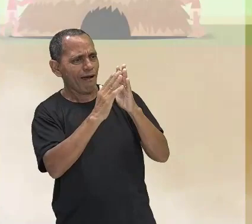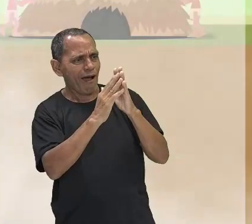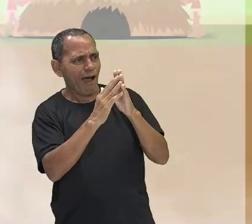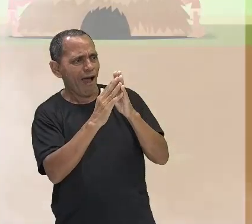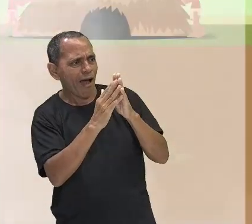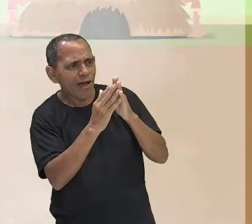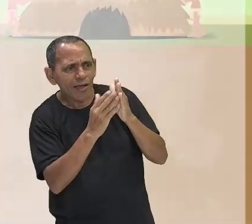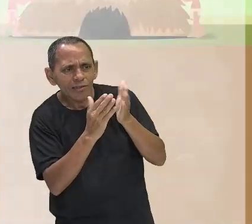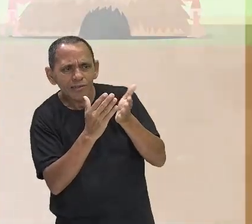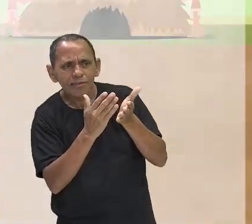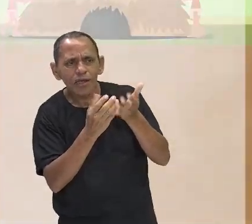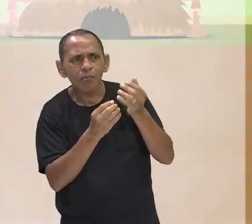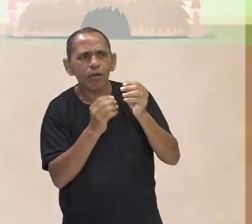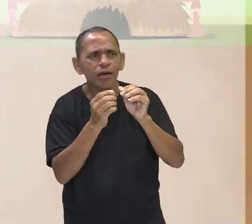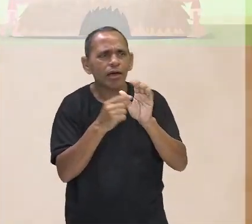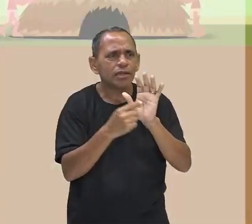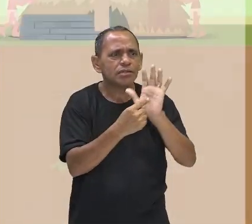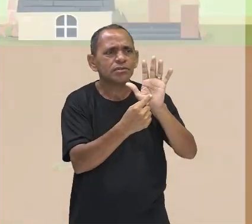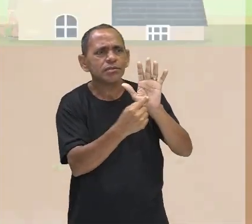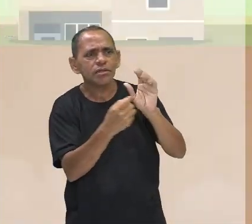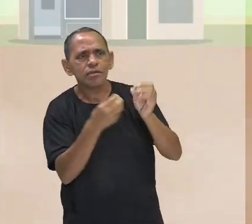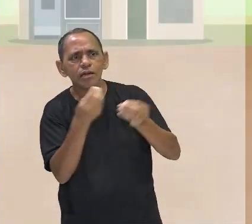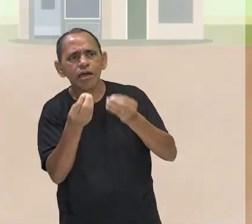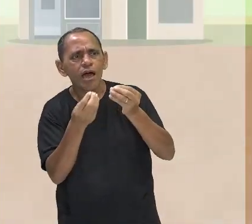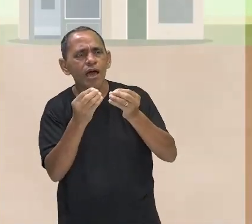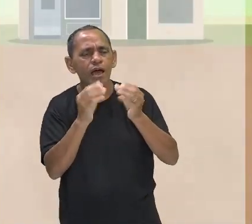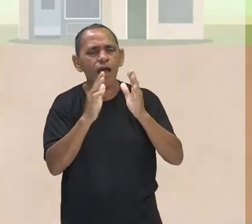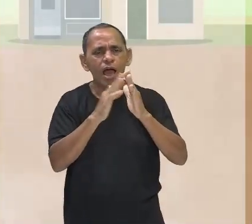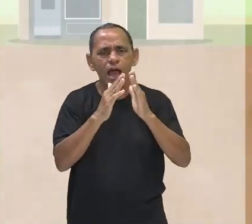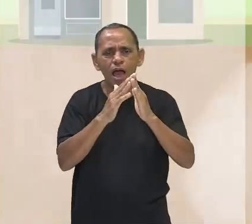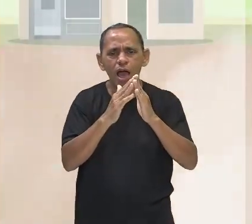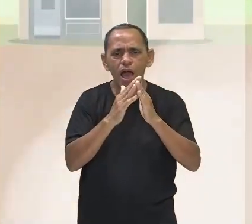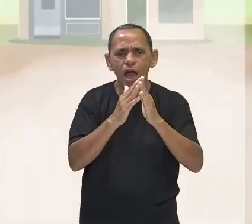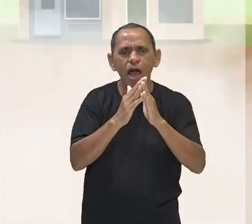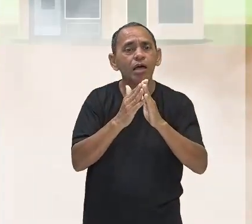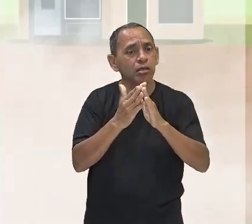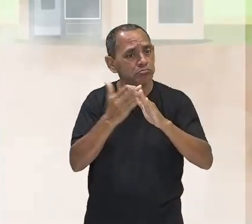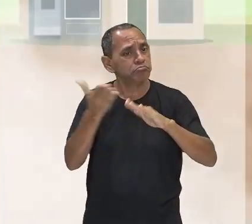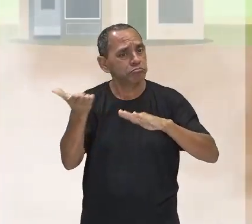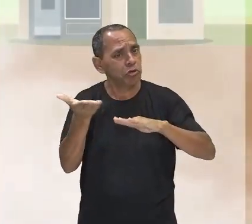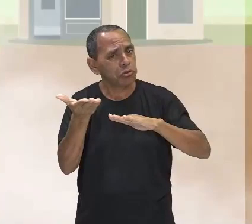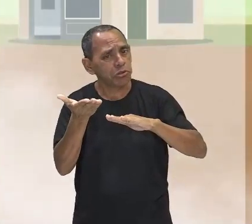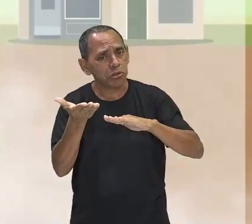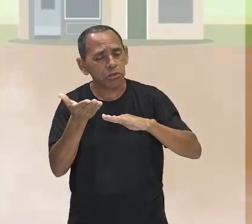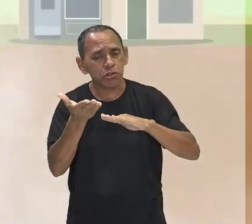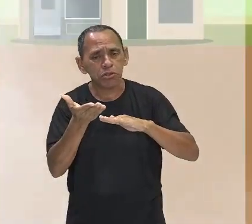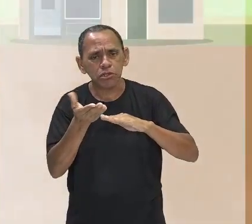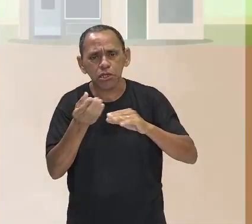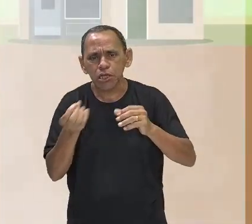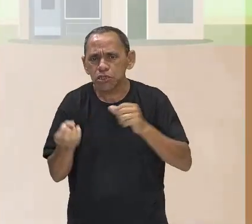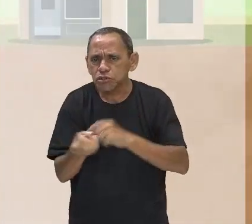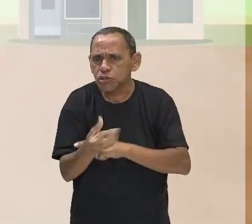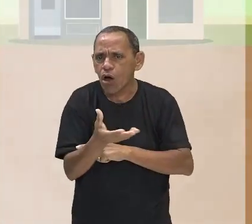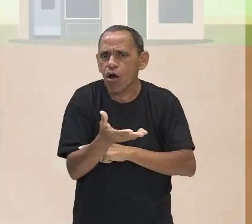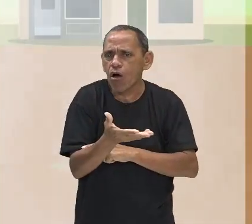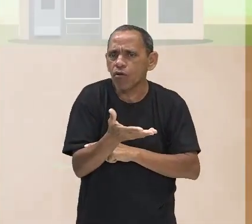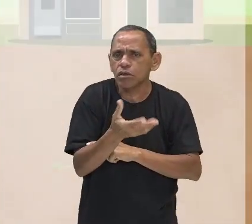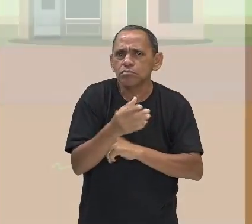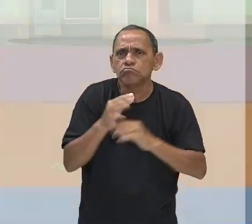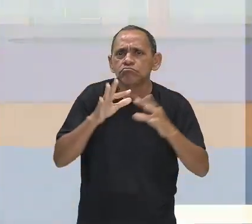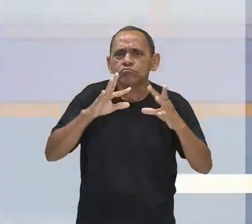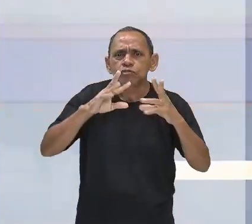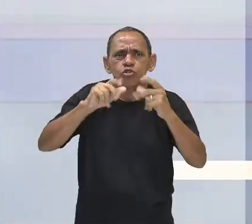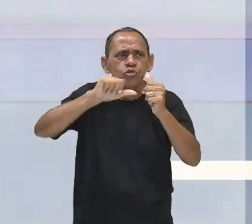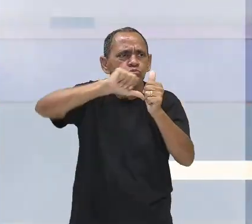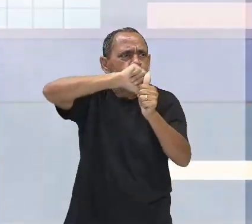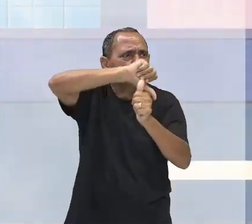são dos povos originários. Parecem casas antigas. Olha, casas mais modernas, mais novas. E tudo está mudando,